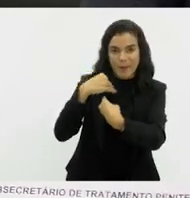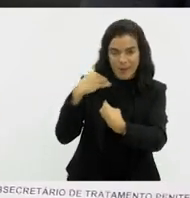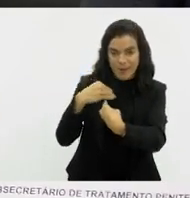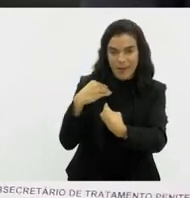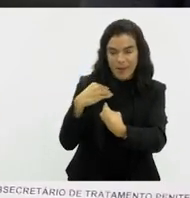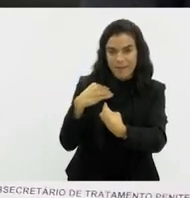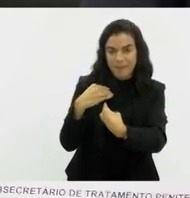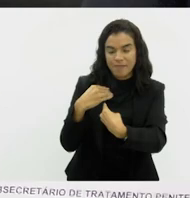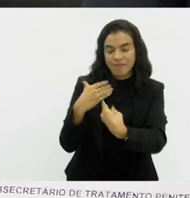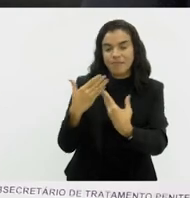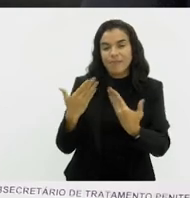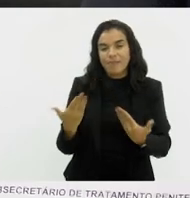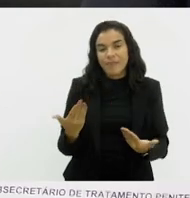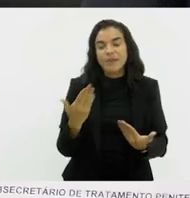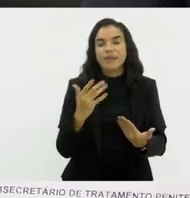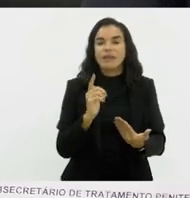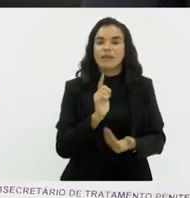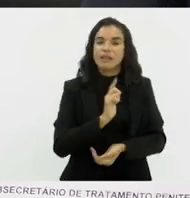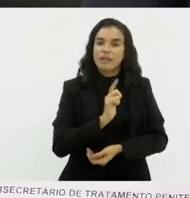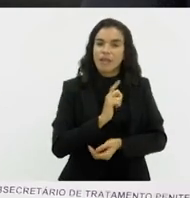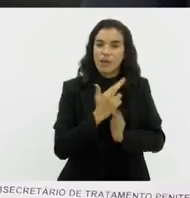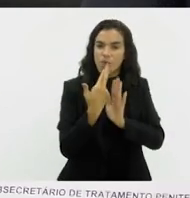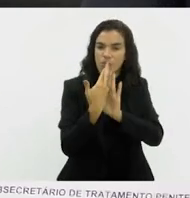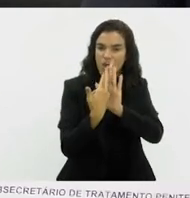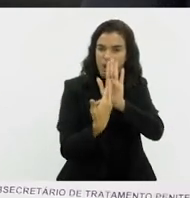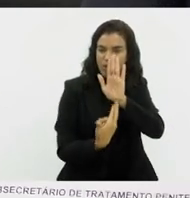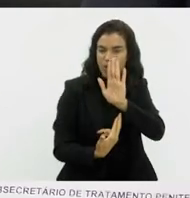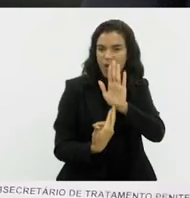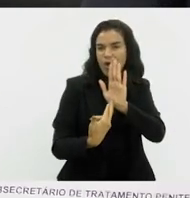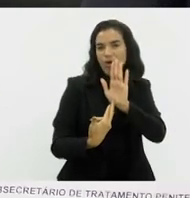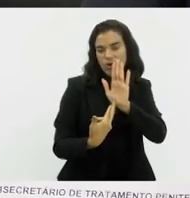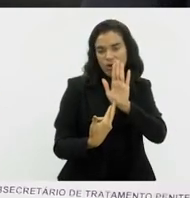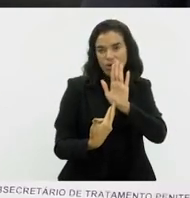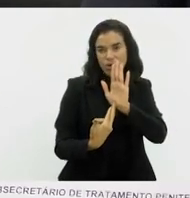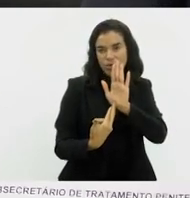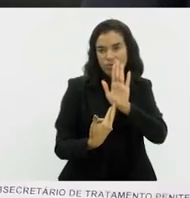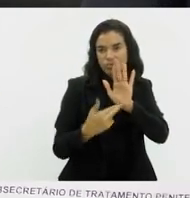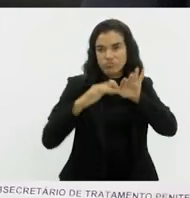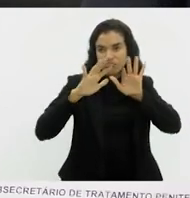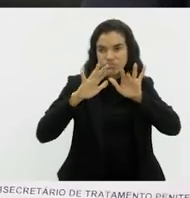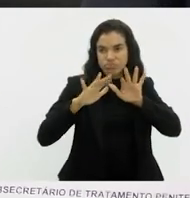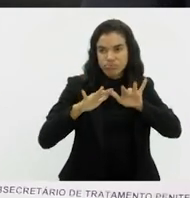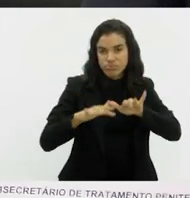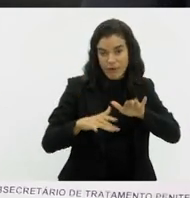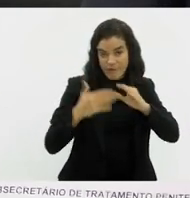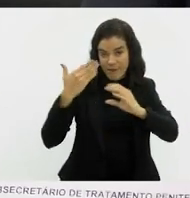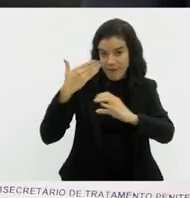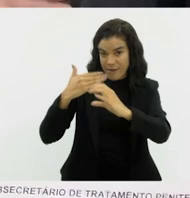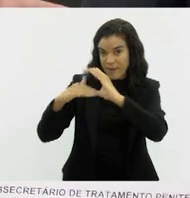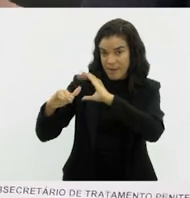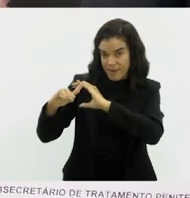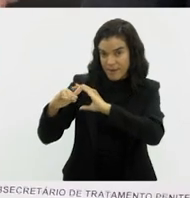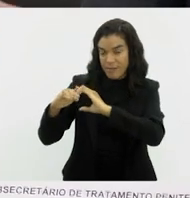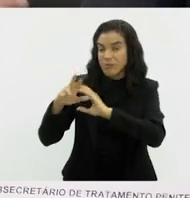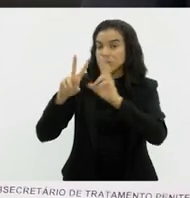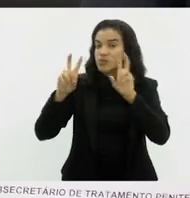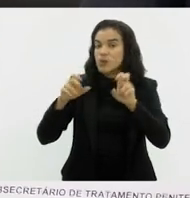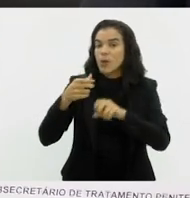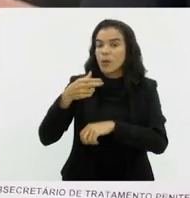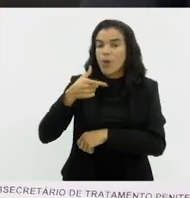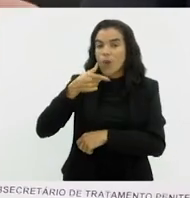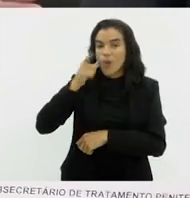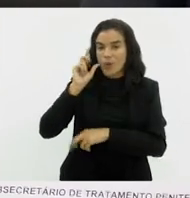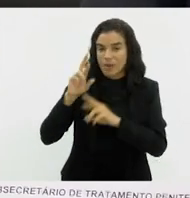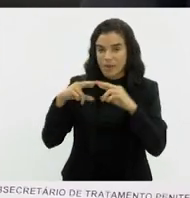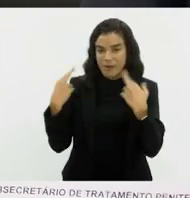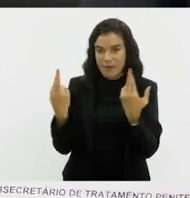E a gente teve um relatório que a gente teve, deputada, a gente vai encaminhar para a senhora, da reunião de ontem, e